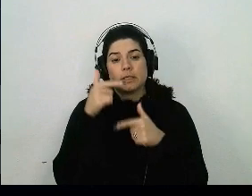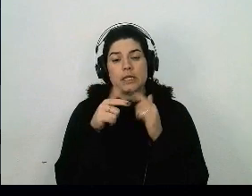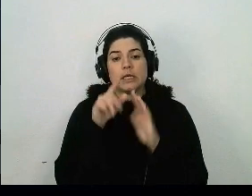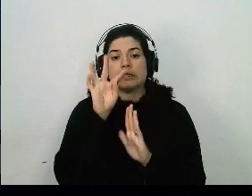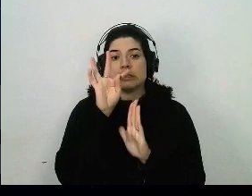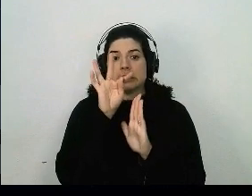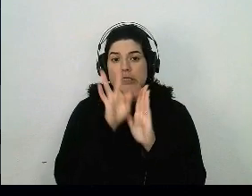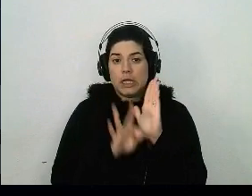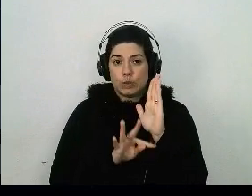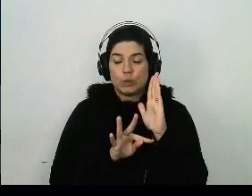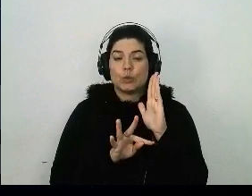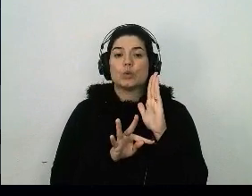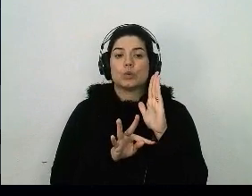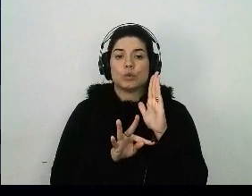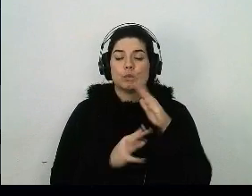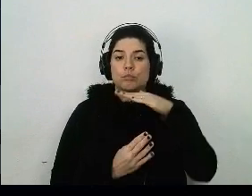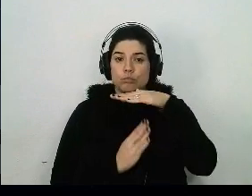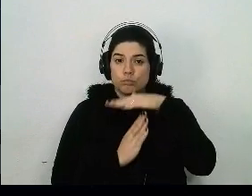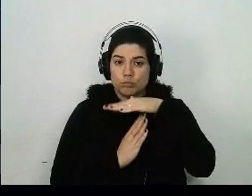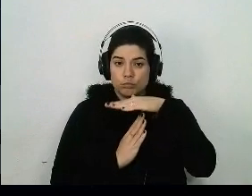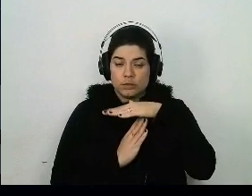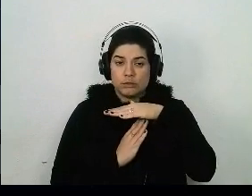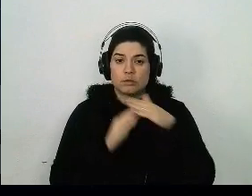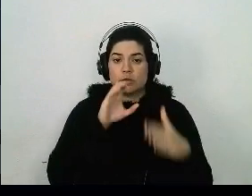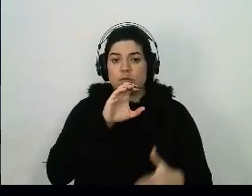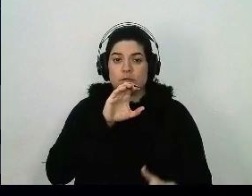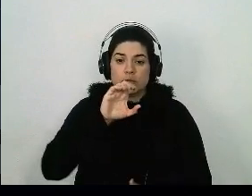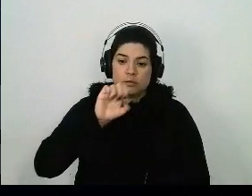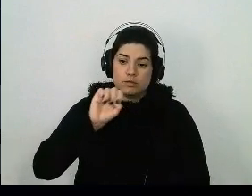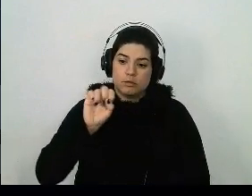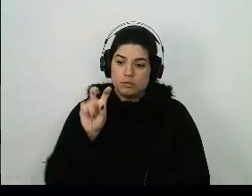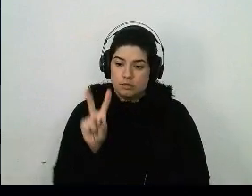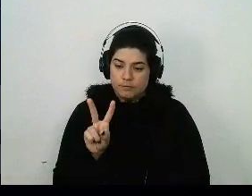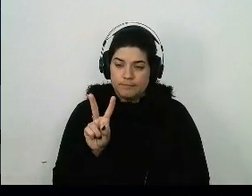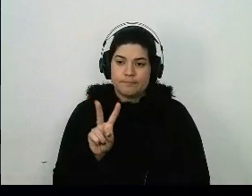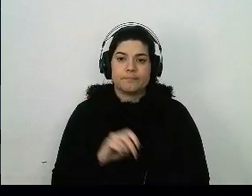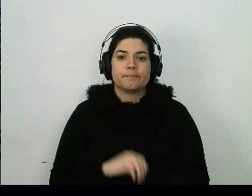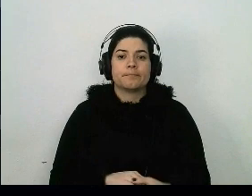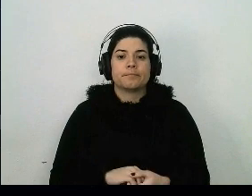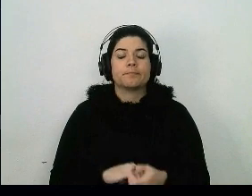que seria o próprio CSV, o JSON.